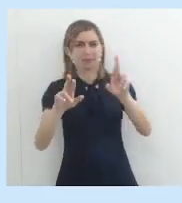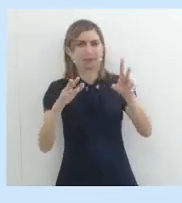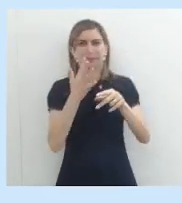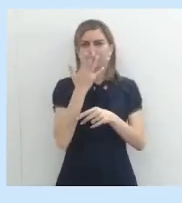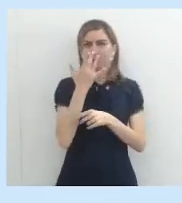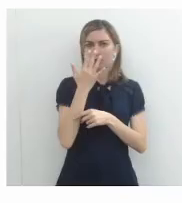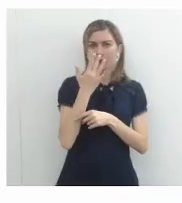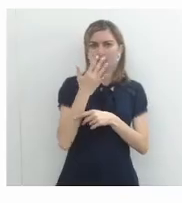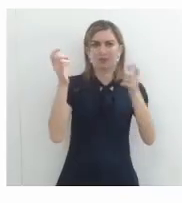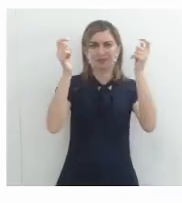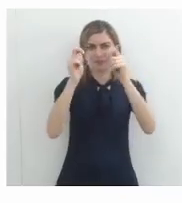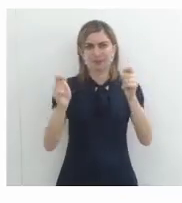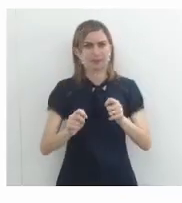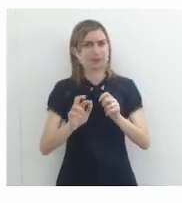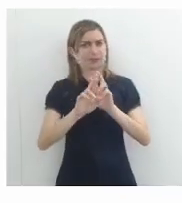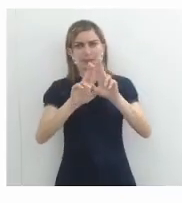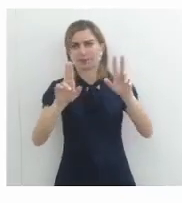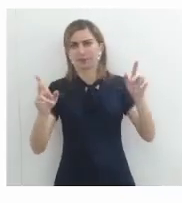ver a arte.